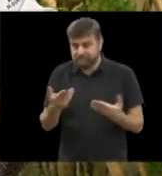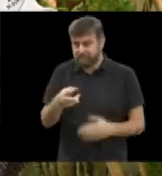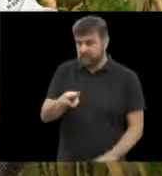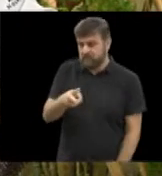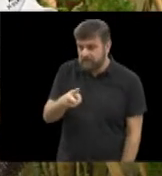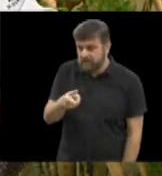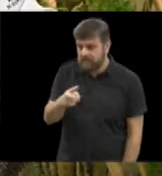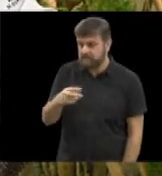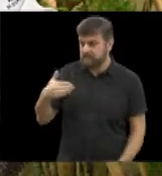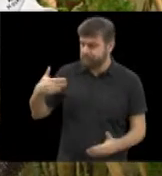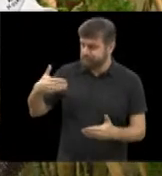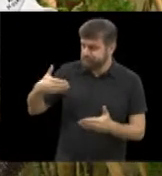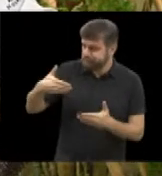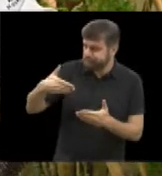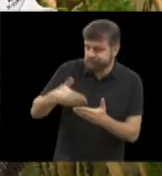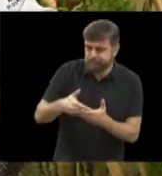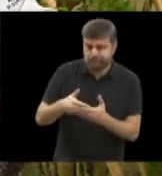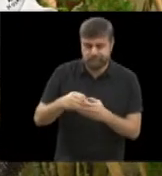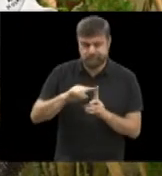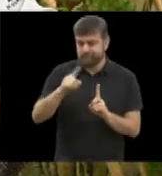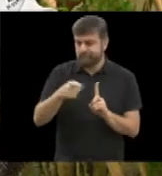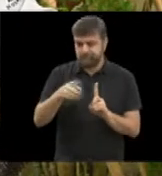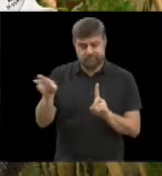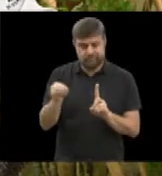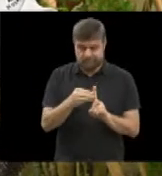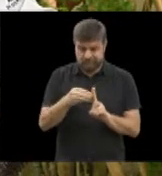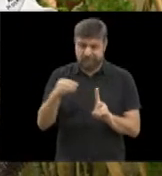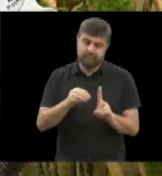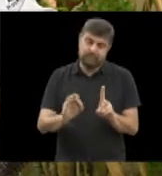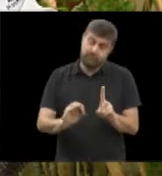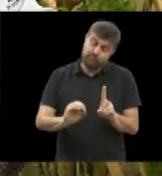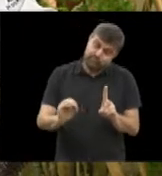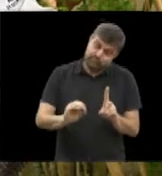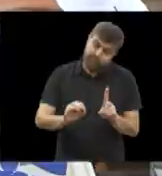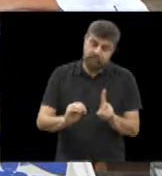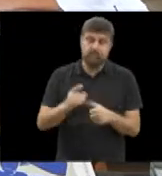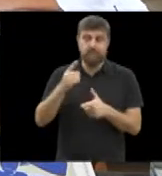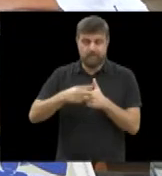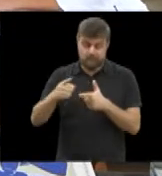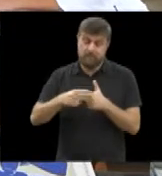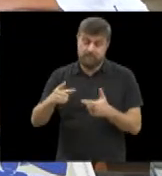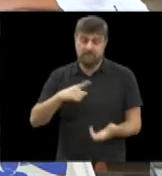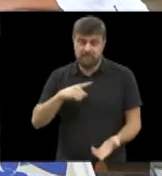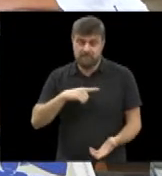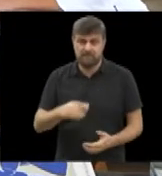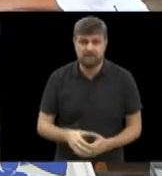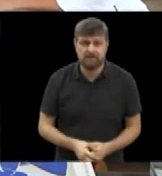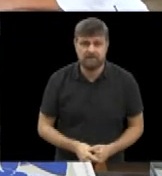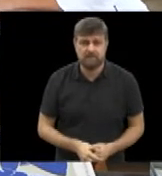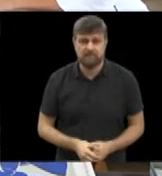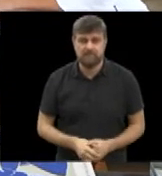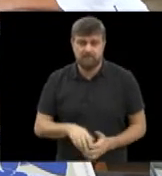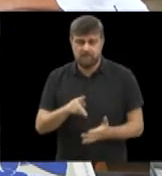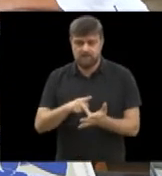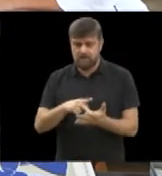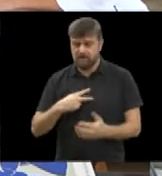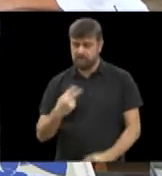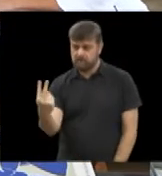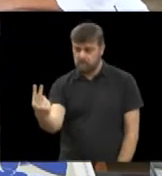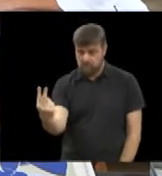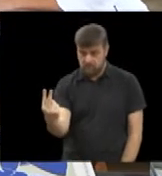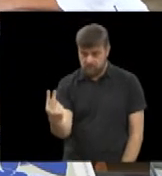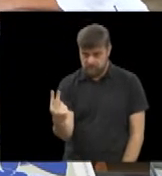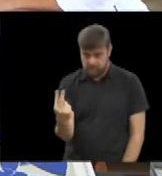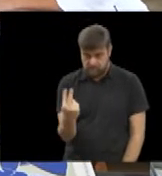casal passou por isso e não conseguiu engravidar, ele é considerado infértil. Na verdade, quando nós recebemos um